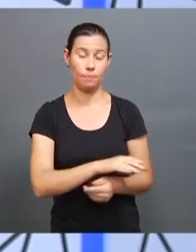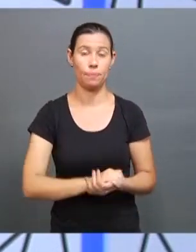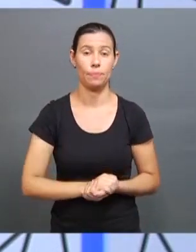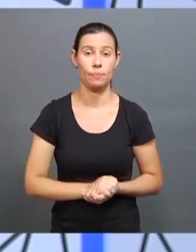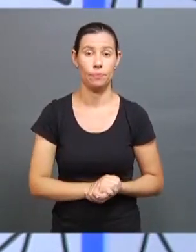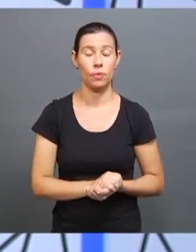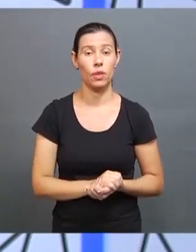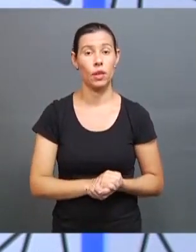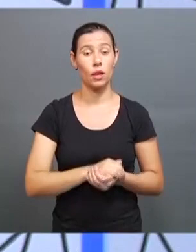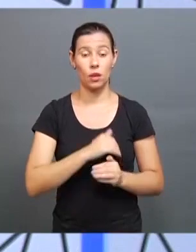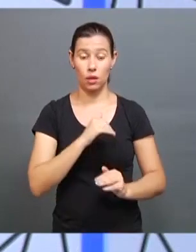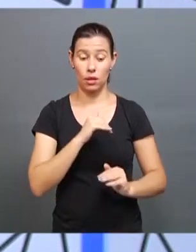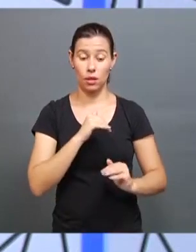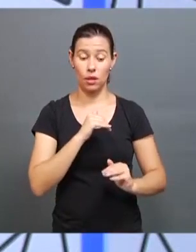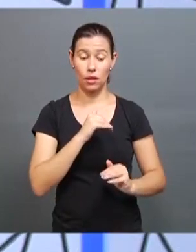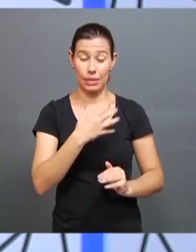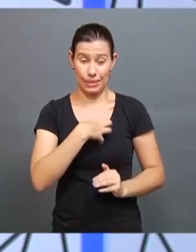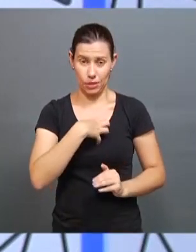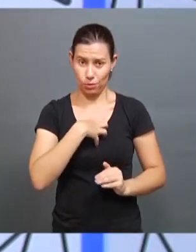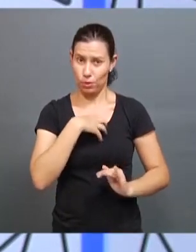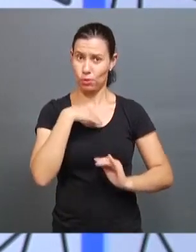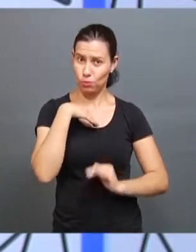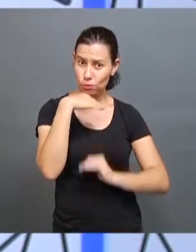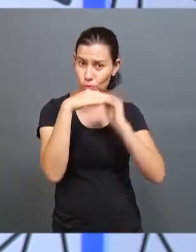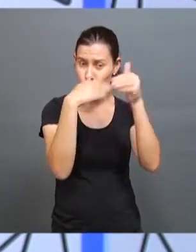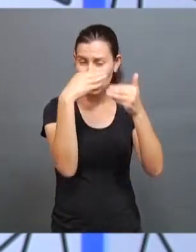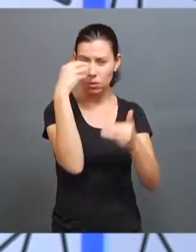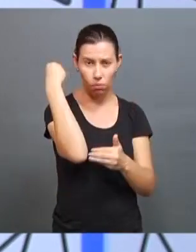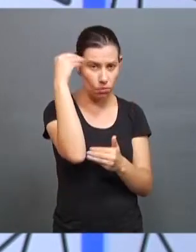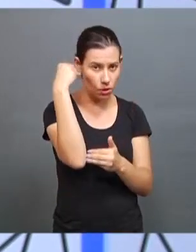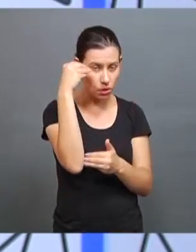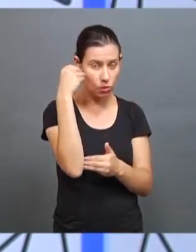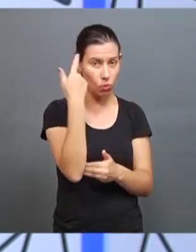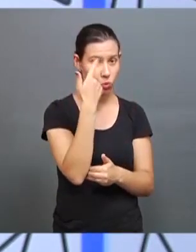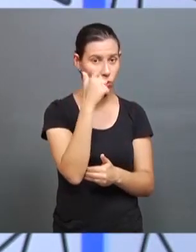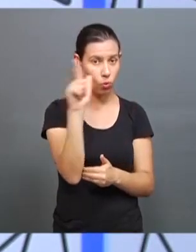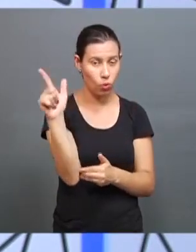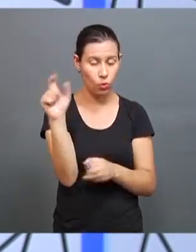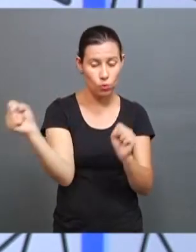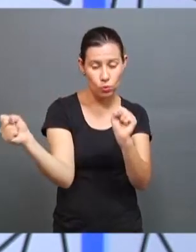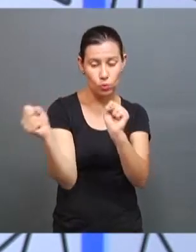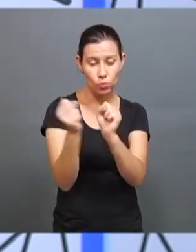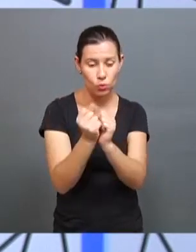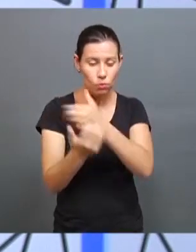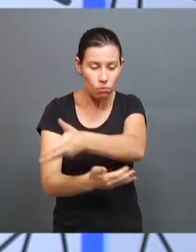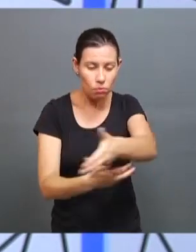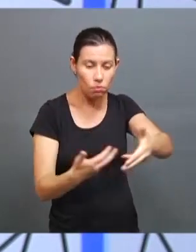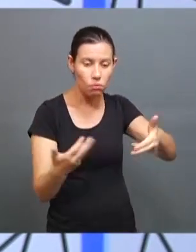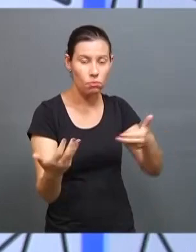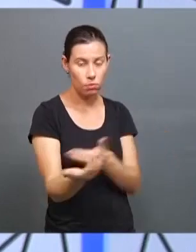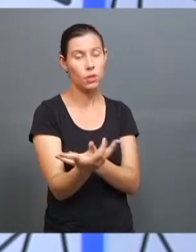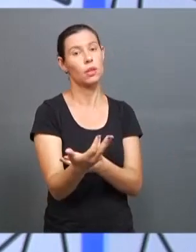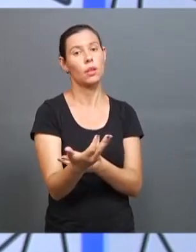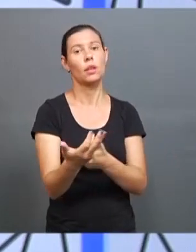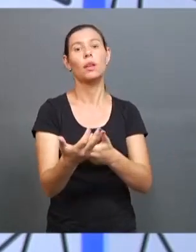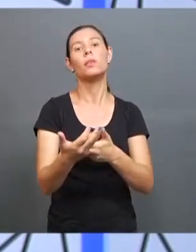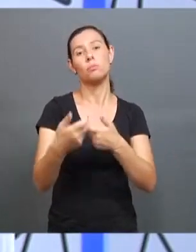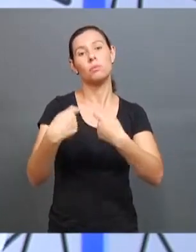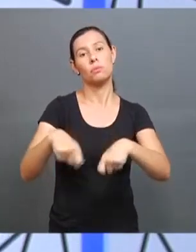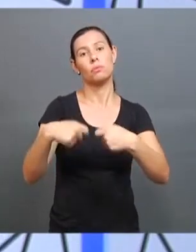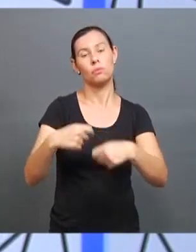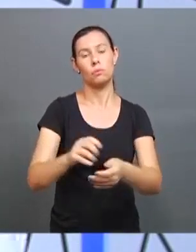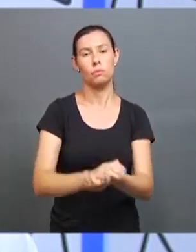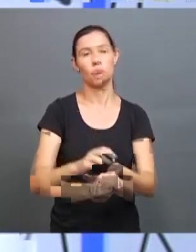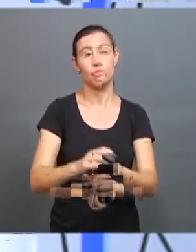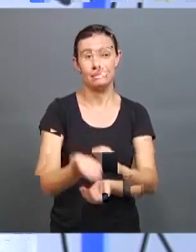no desenvolvimento emocional, psíquico de uma criança, ele precisa de outros que validem determinadas coisas. Eu não tenho numa